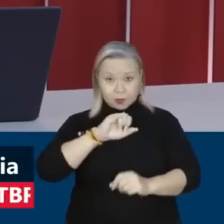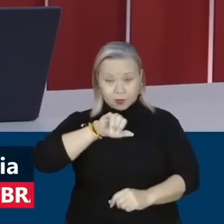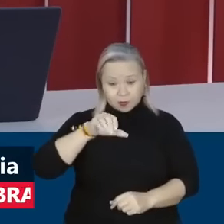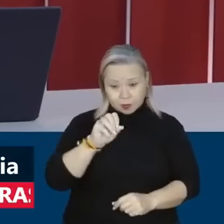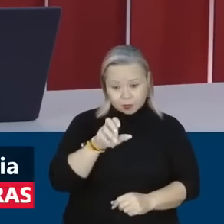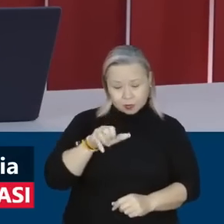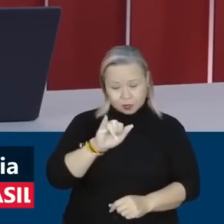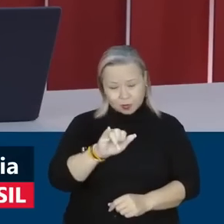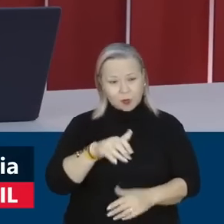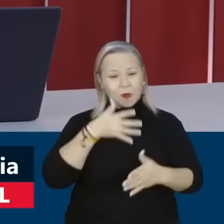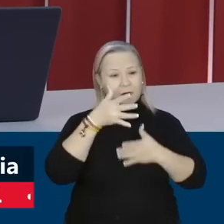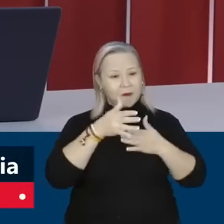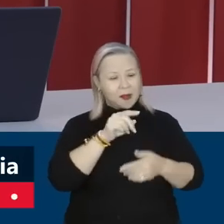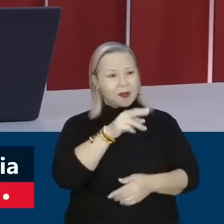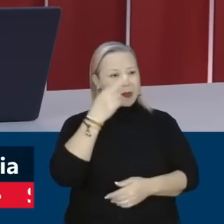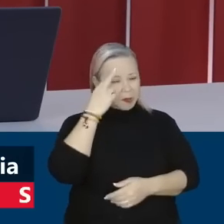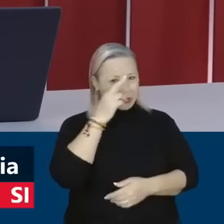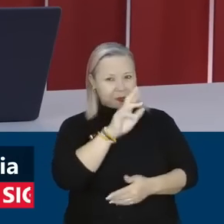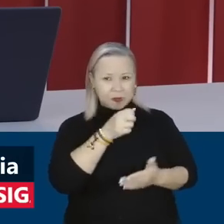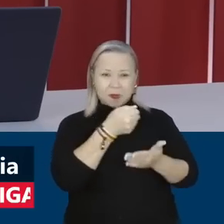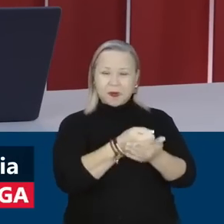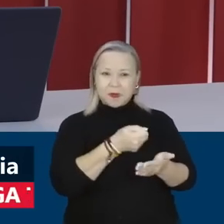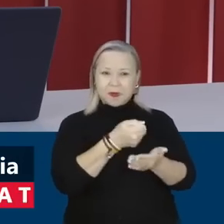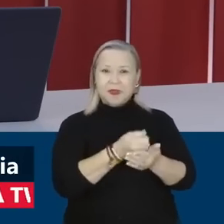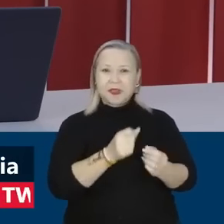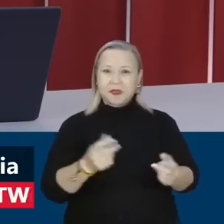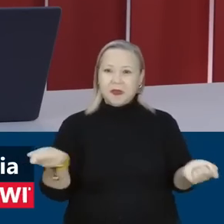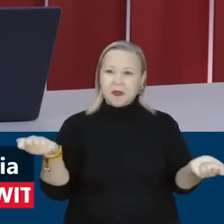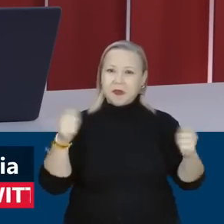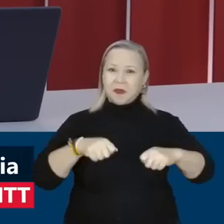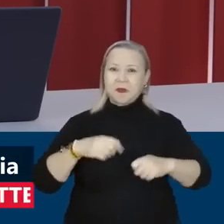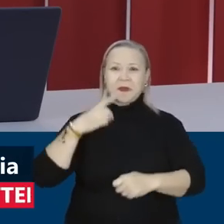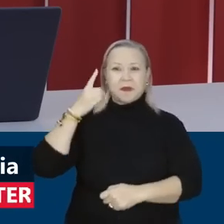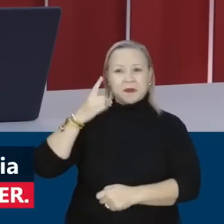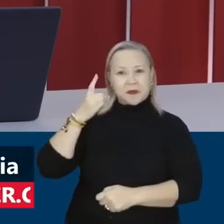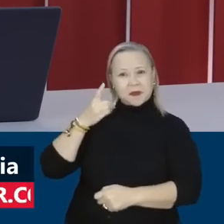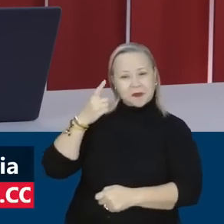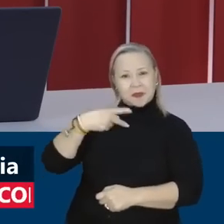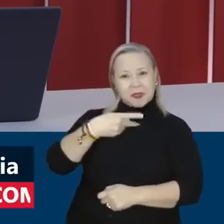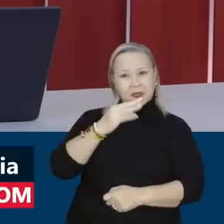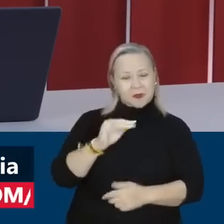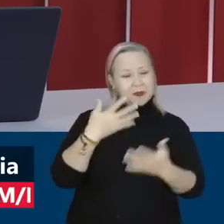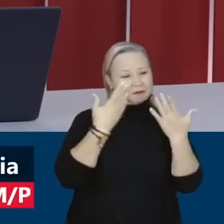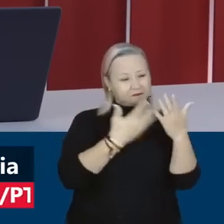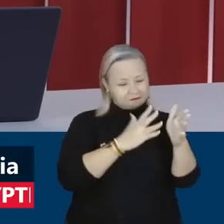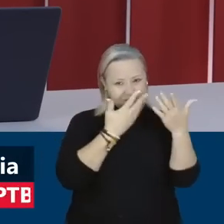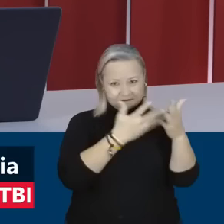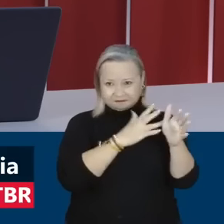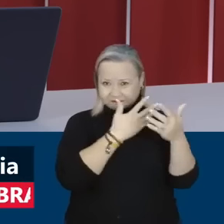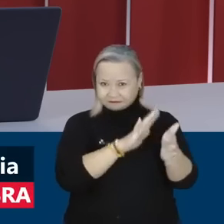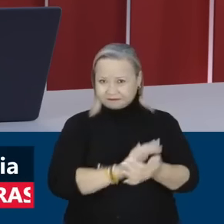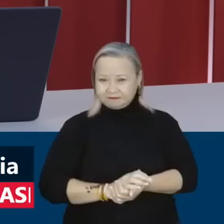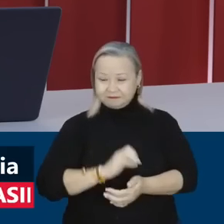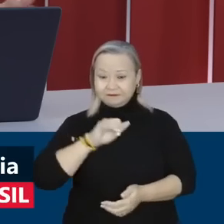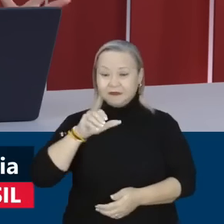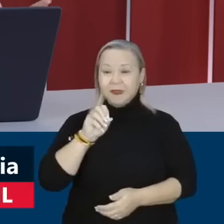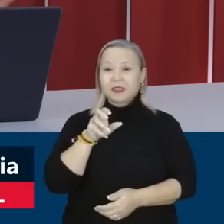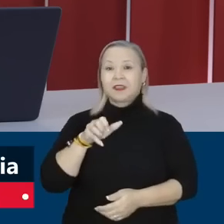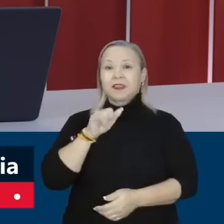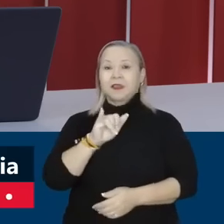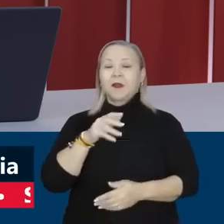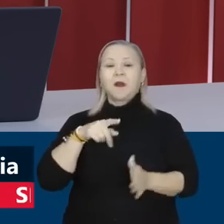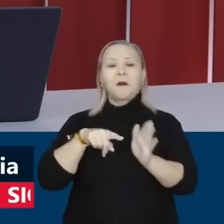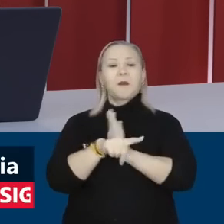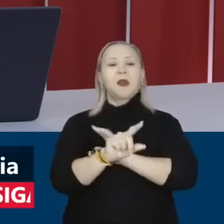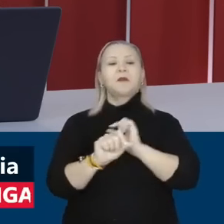grande batalhador, a Jovizinha também, excelente, competente deputado do PT, parabéns. A Jos Negreiros aqui pergunta, e